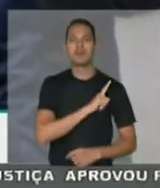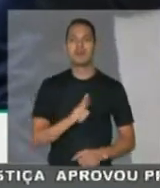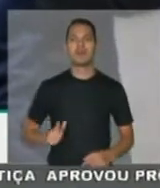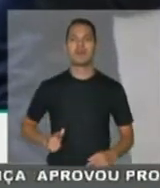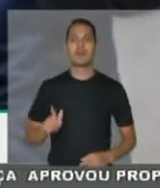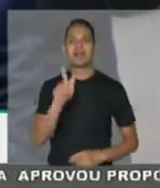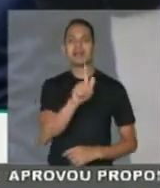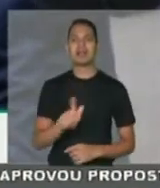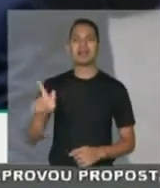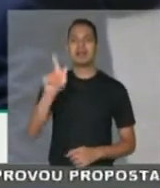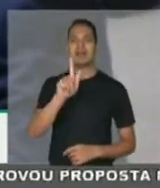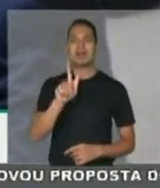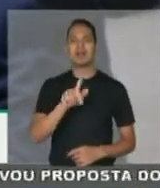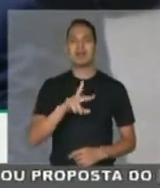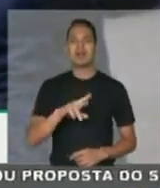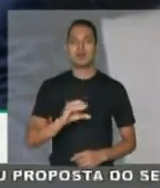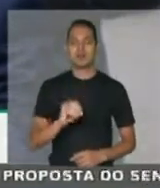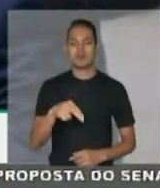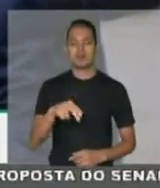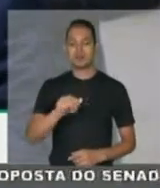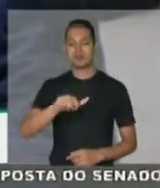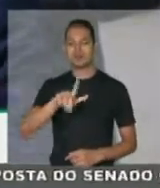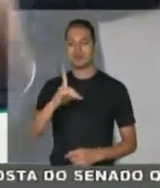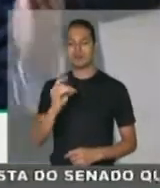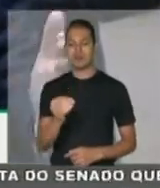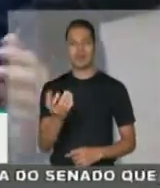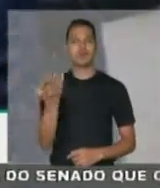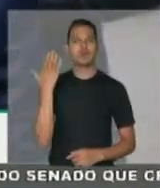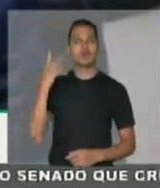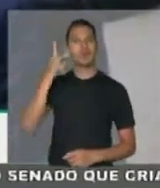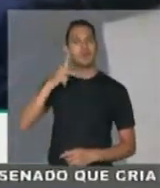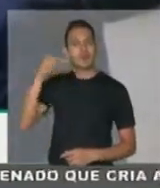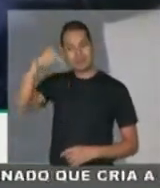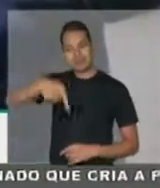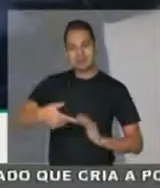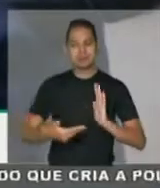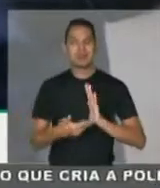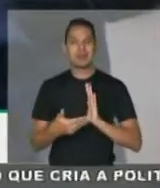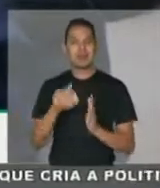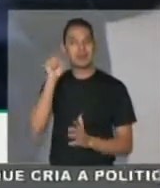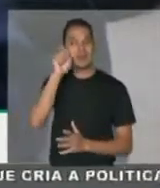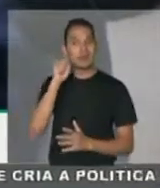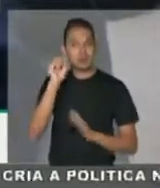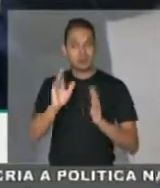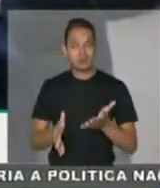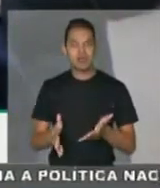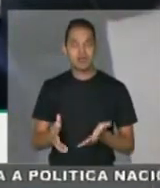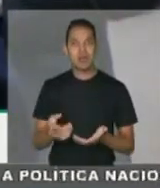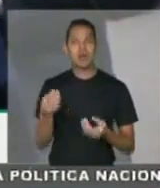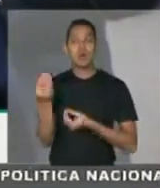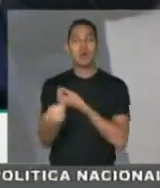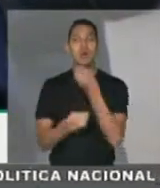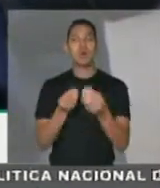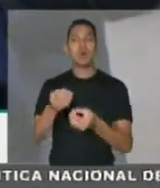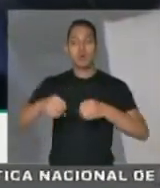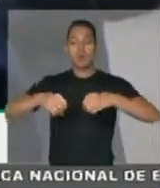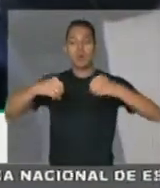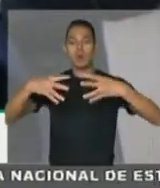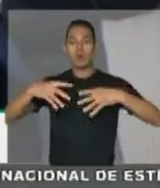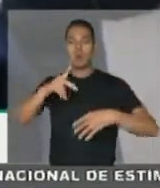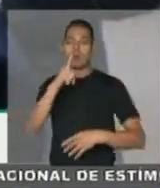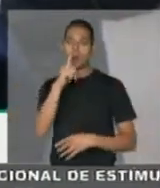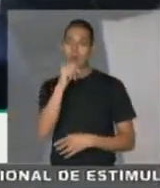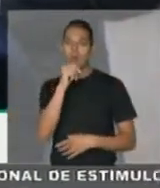Goiás, o governador Ronaldo Caiado, que foi parlamentar nessa casa, que foi senador, como é que foi a situação da privatização lá da energia elétrica em